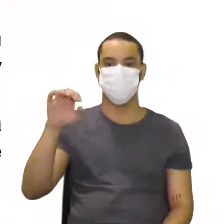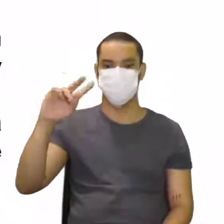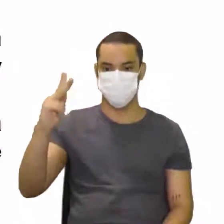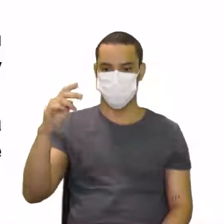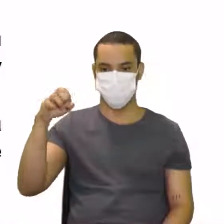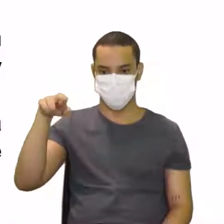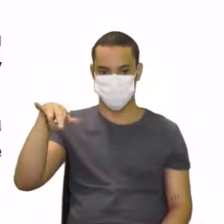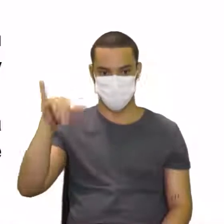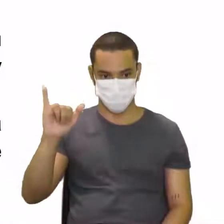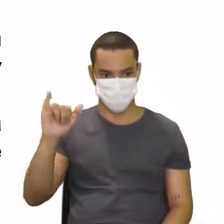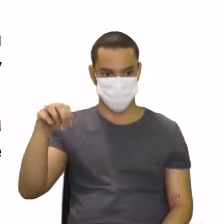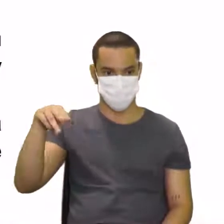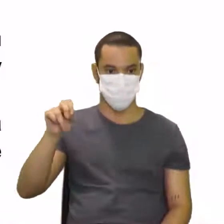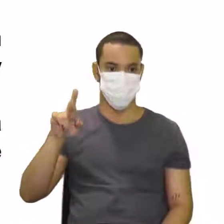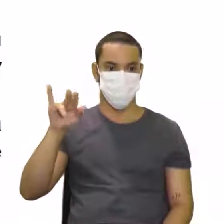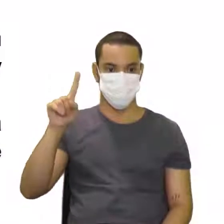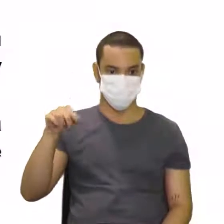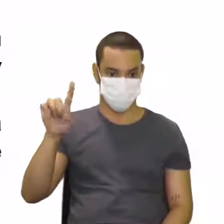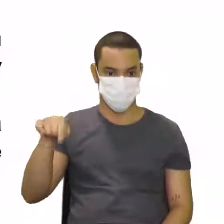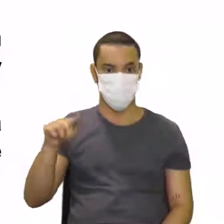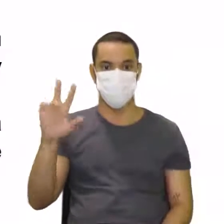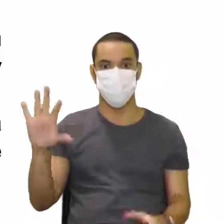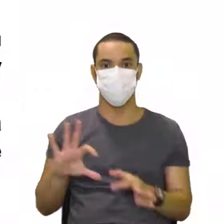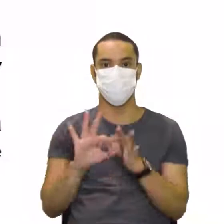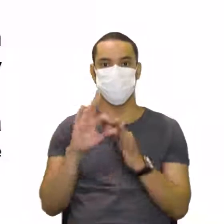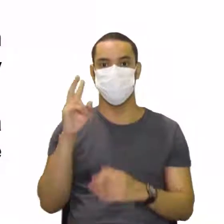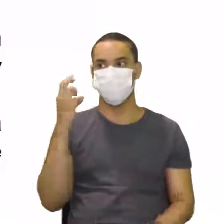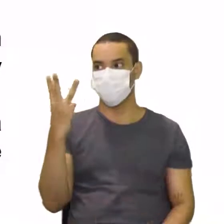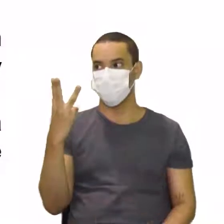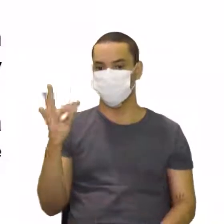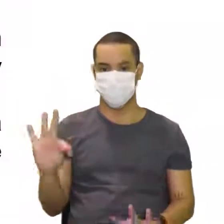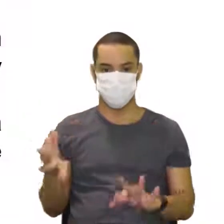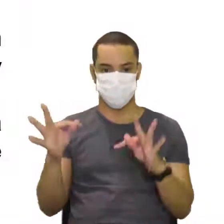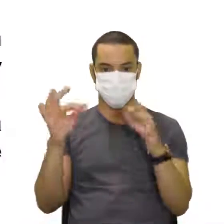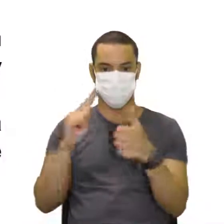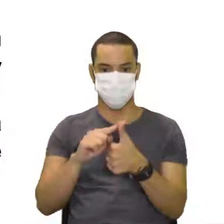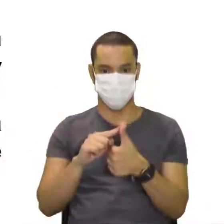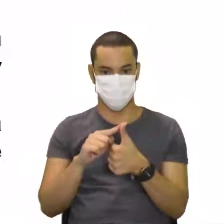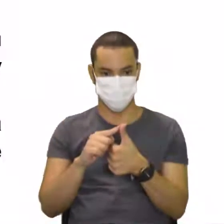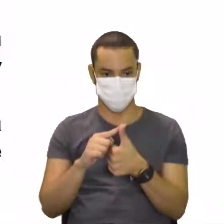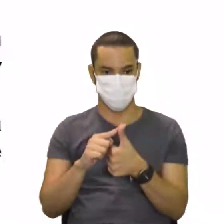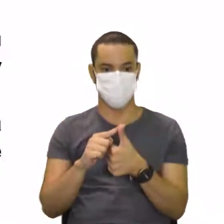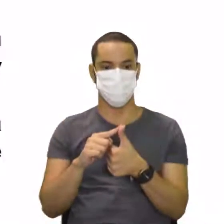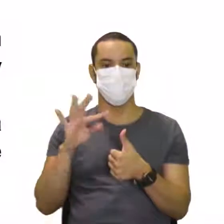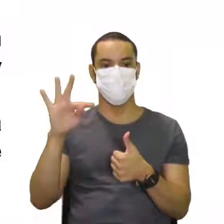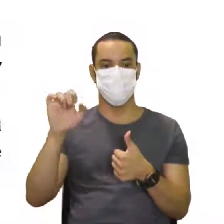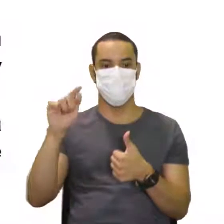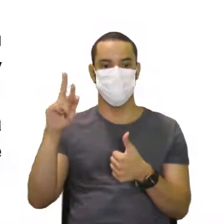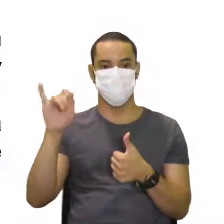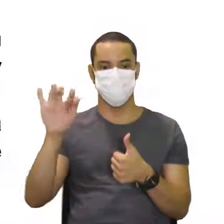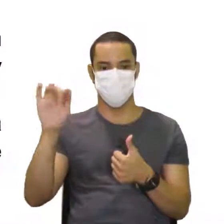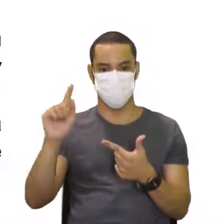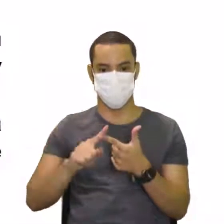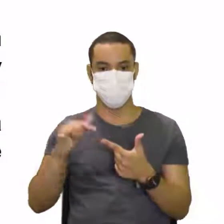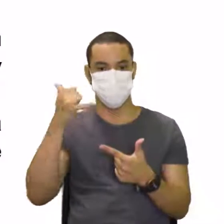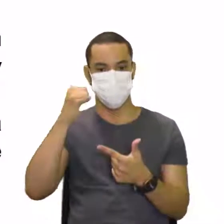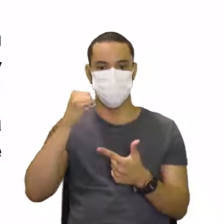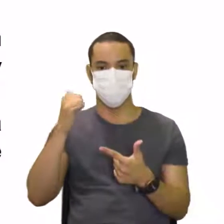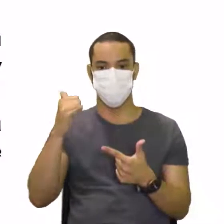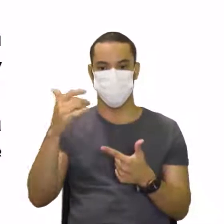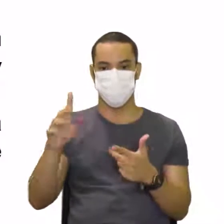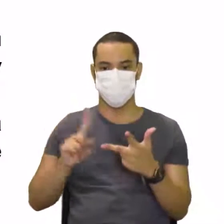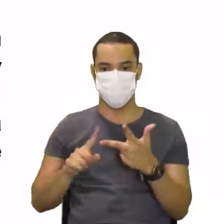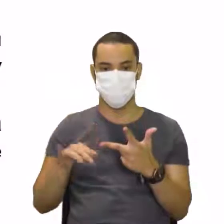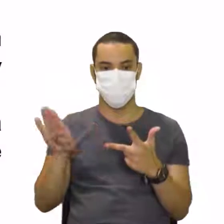O rádio é a união de 3 tecnologias: a telegrafia, o telefone sem fio e as ondas de